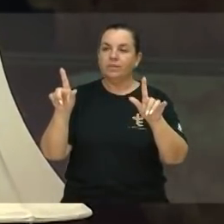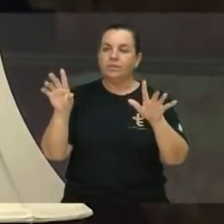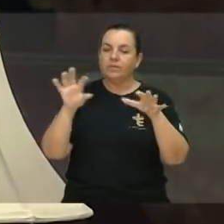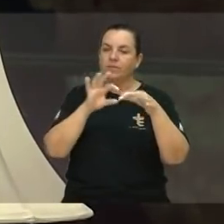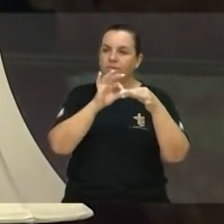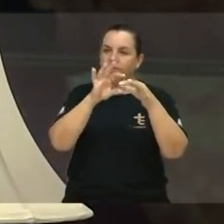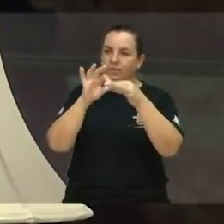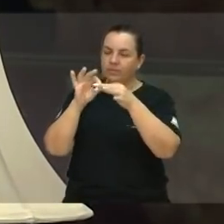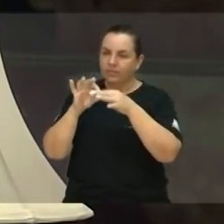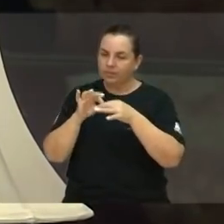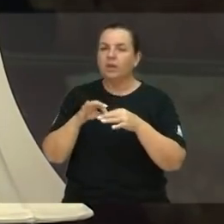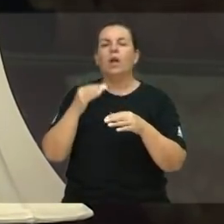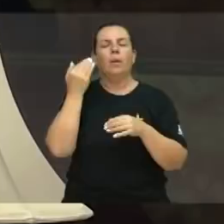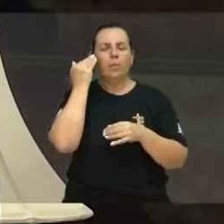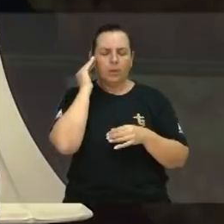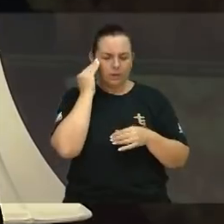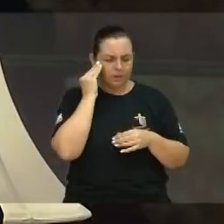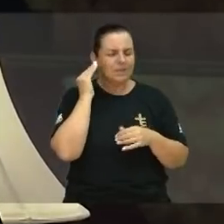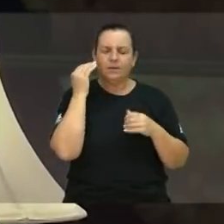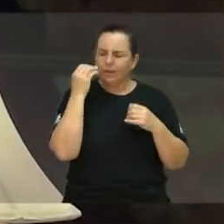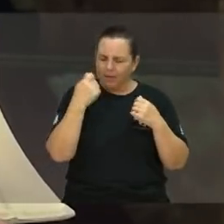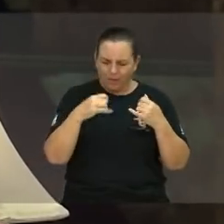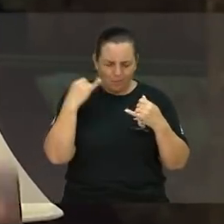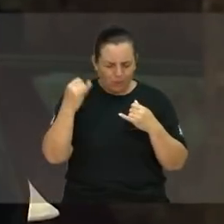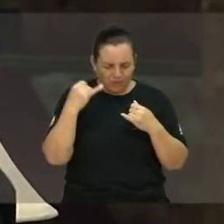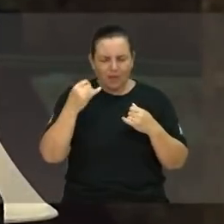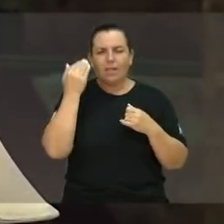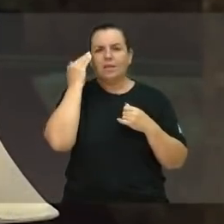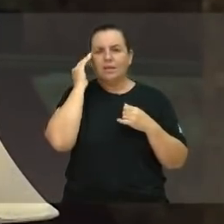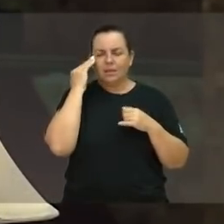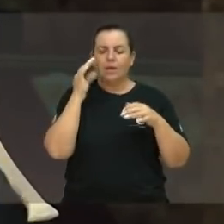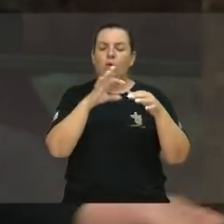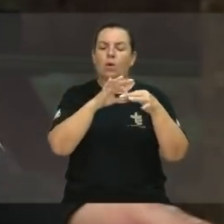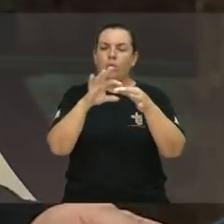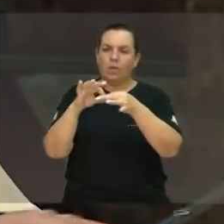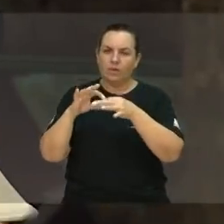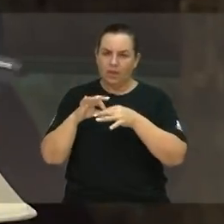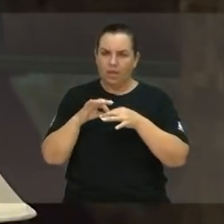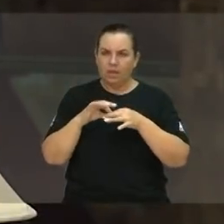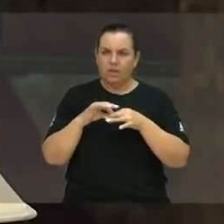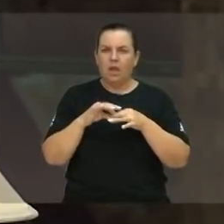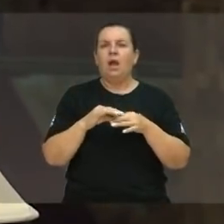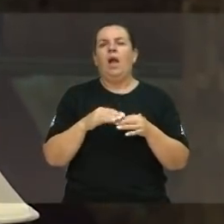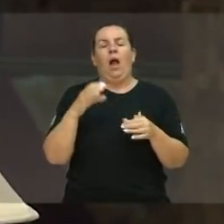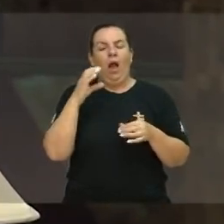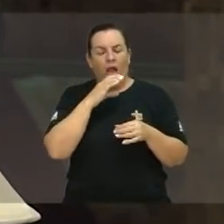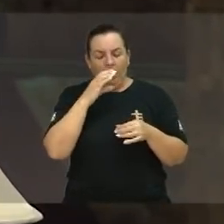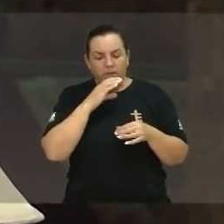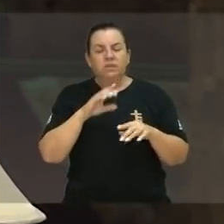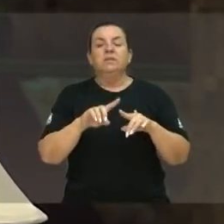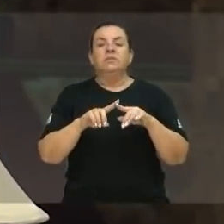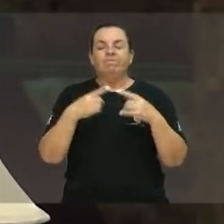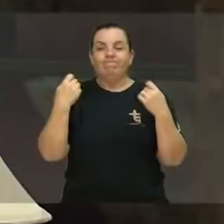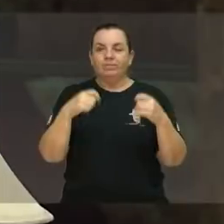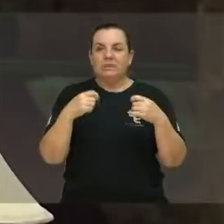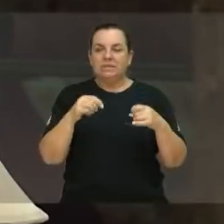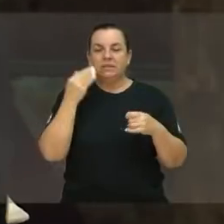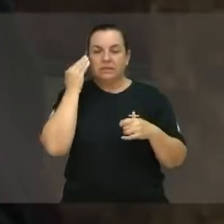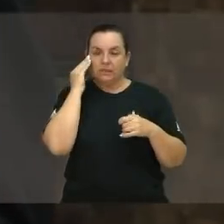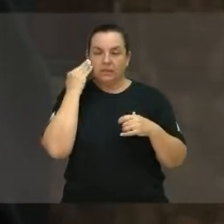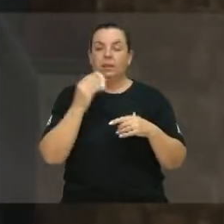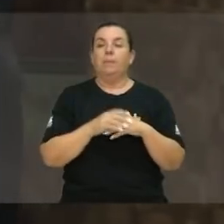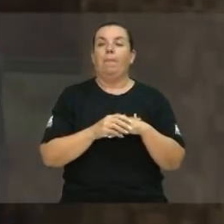contexto é sempre importante compreender o contexto ainda que de maneira breve se não